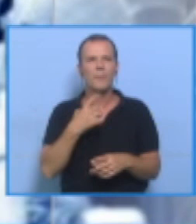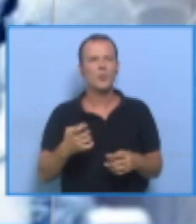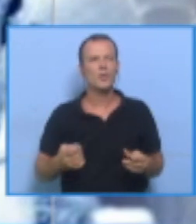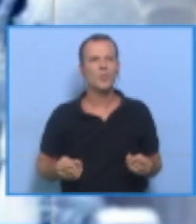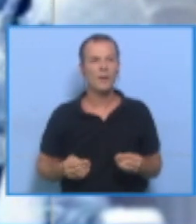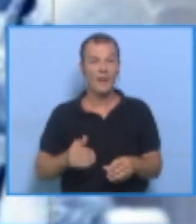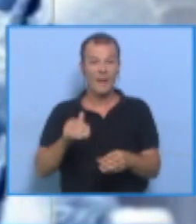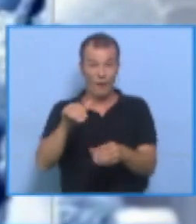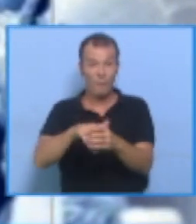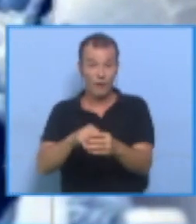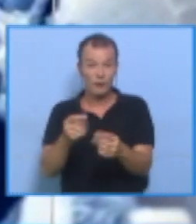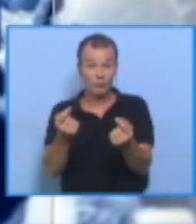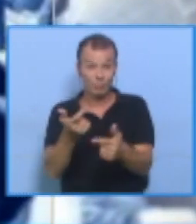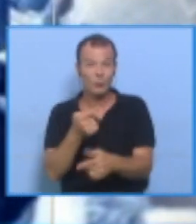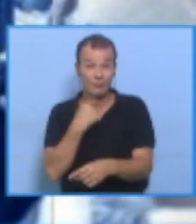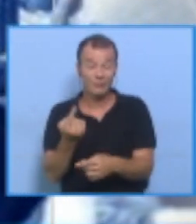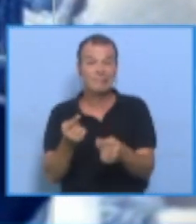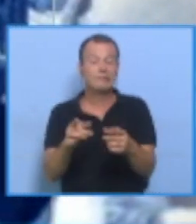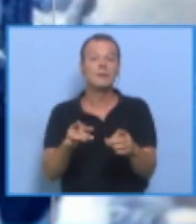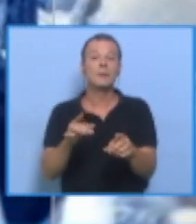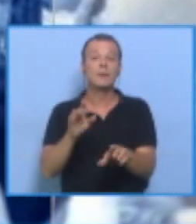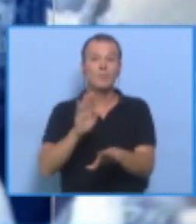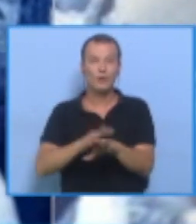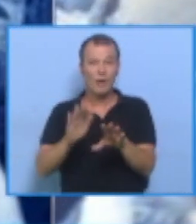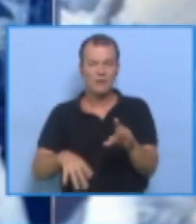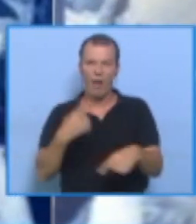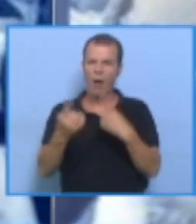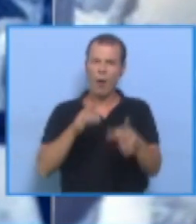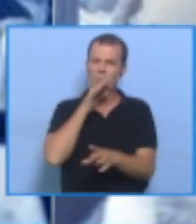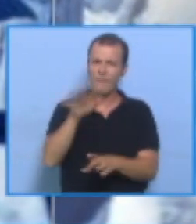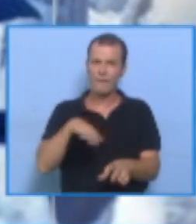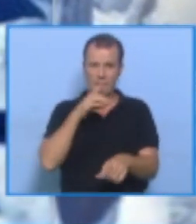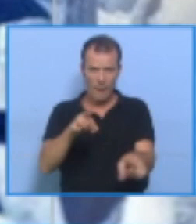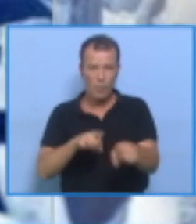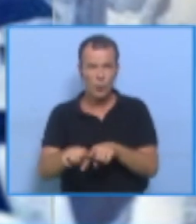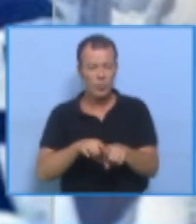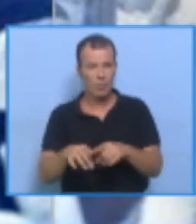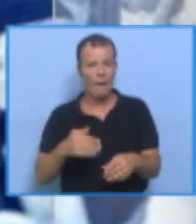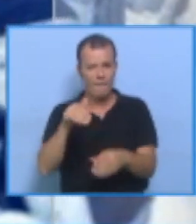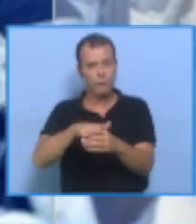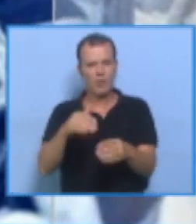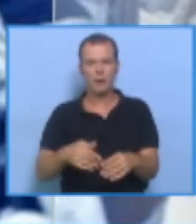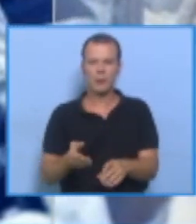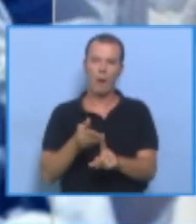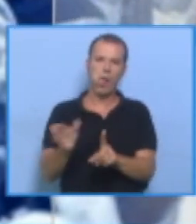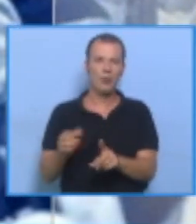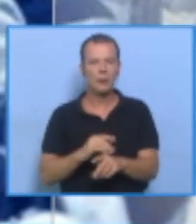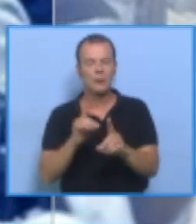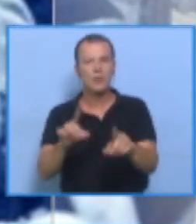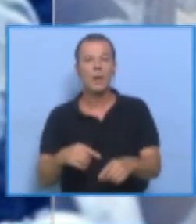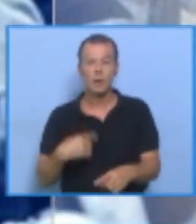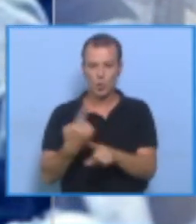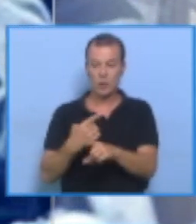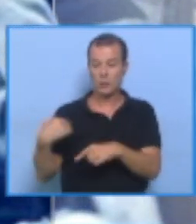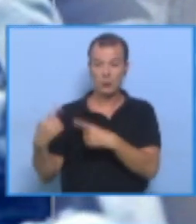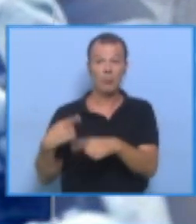de votos, digamos assim, e o facto de algumas famílias políticas terem votado ao lado daquilo que é